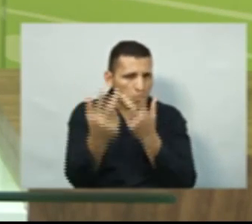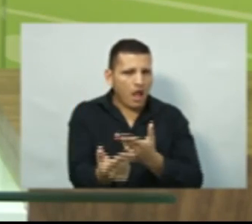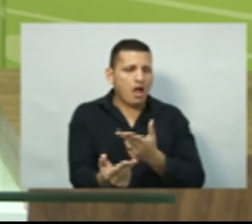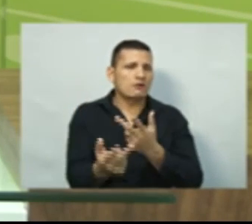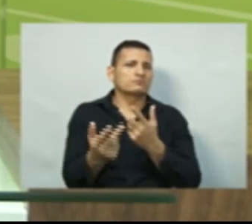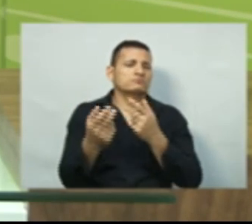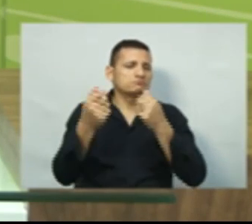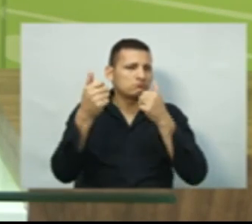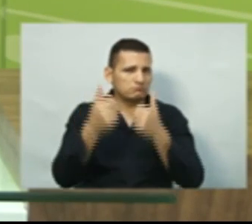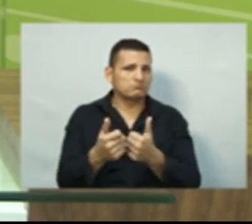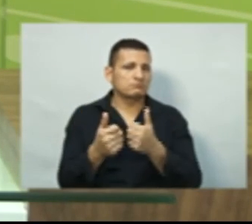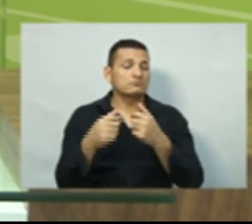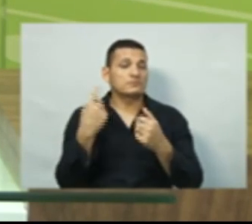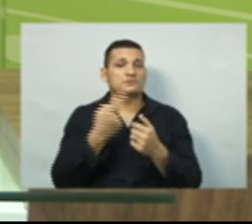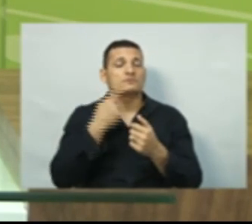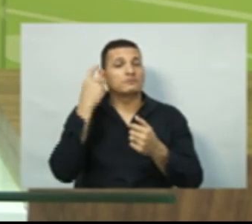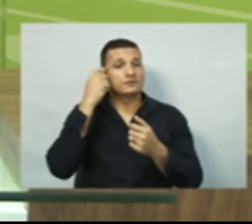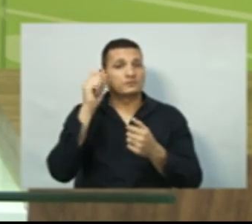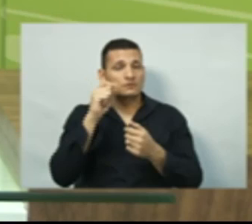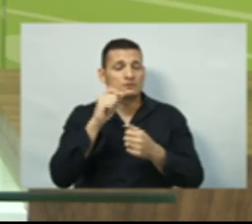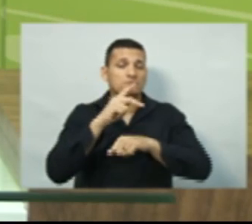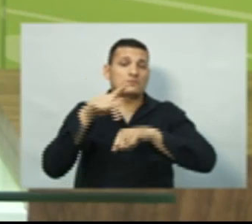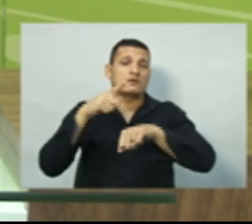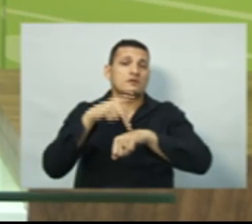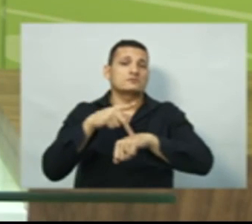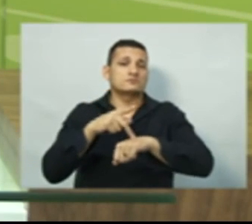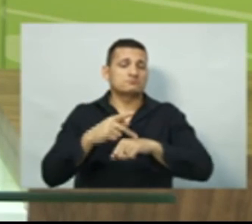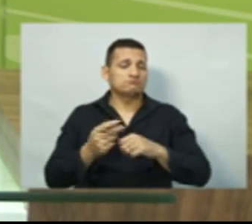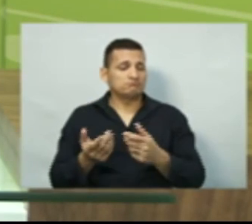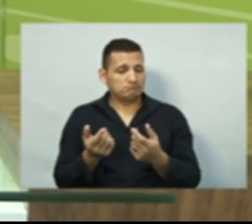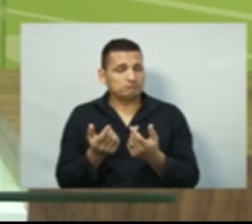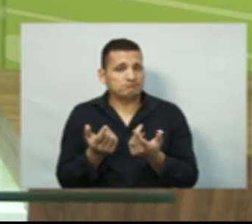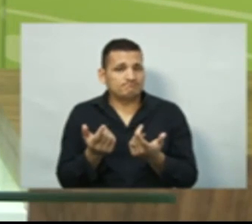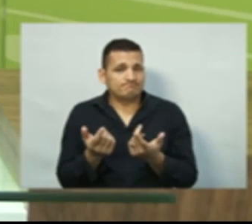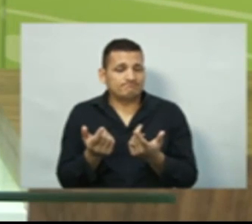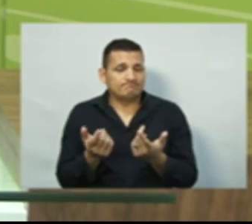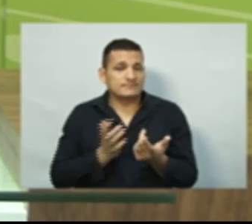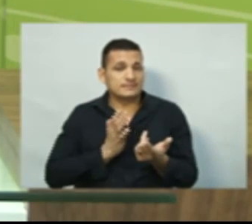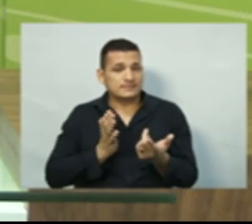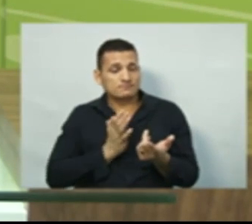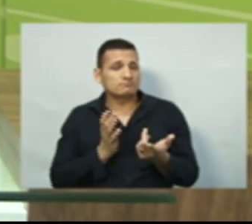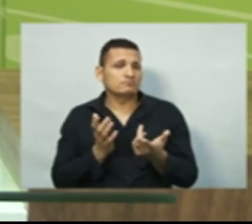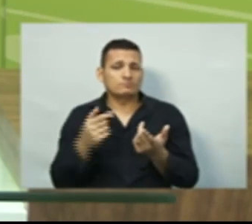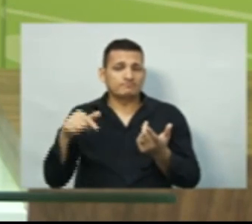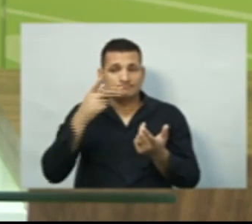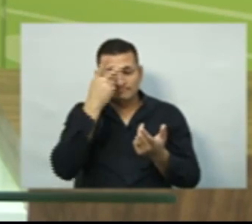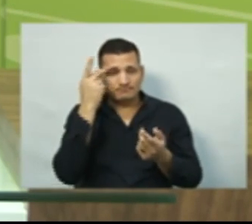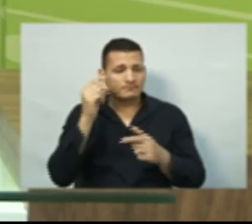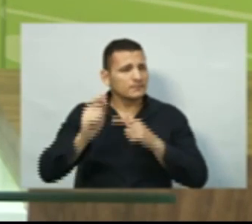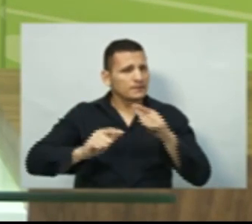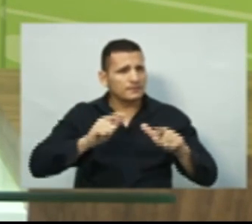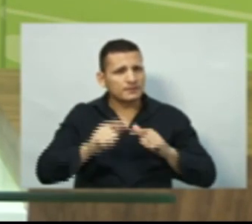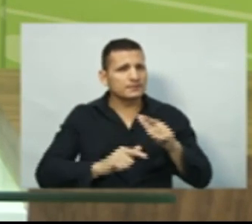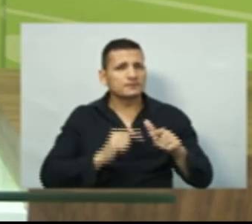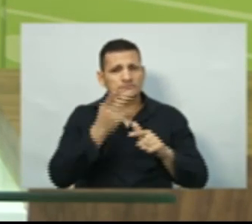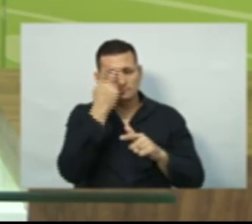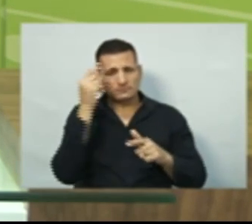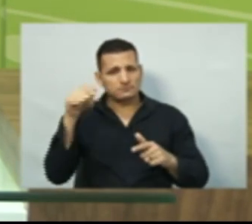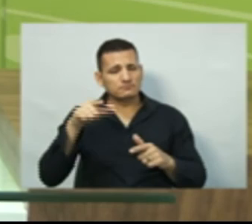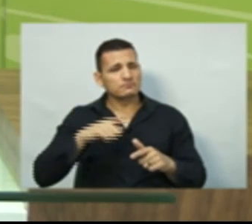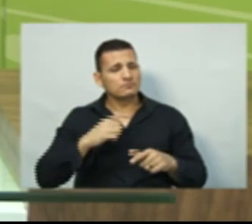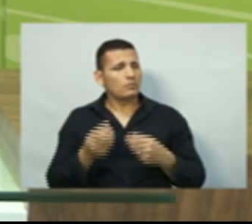pensa numa nação rica, né, em pessoas que vão estar trabalhando, pessoas que vão estar tendo